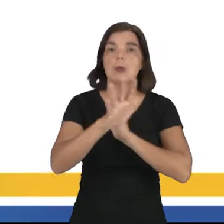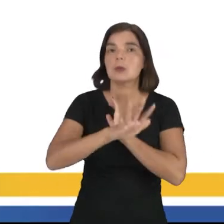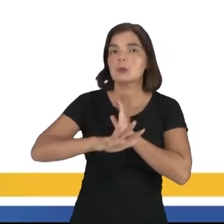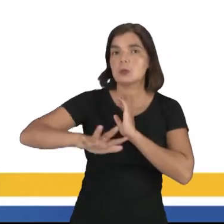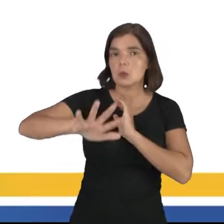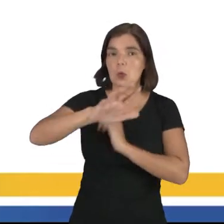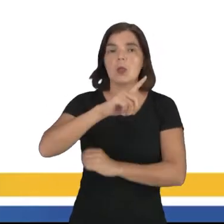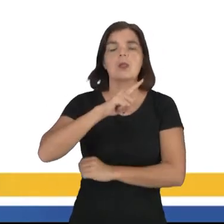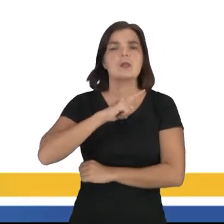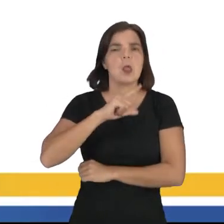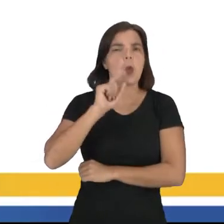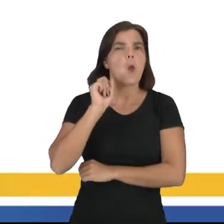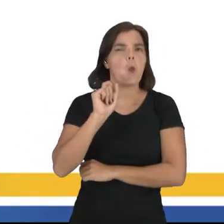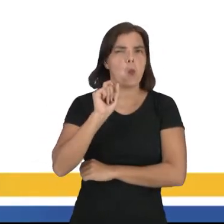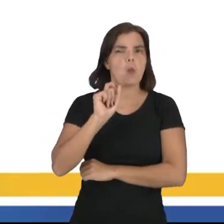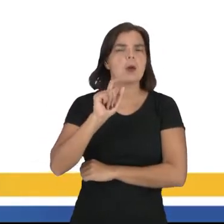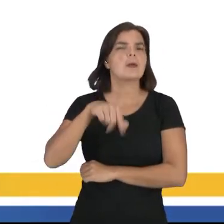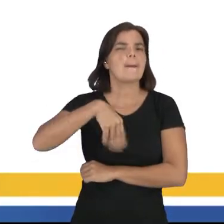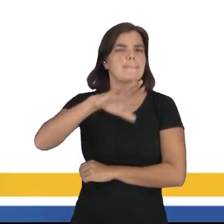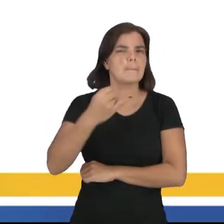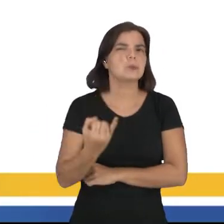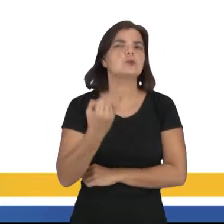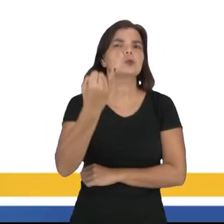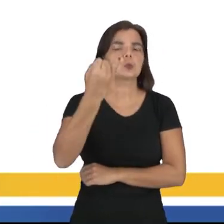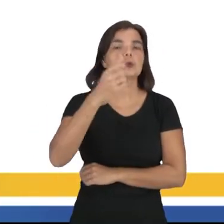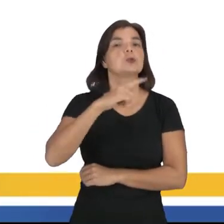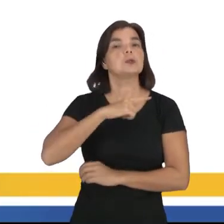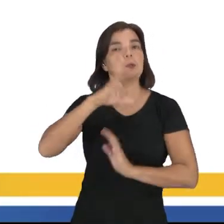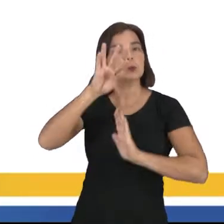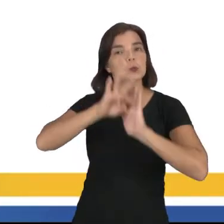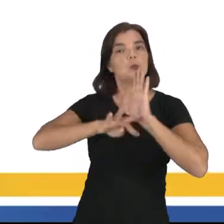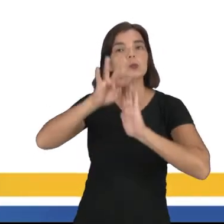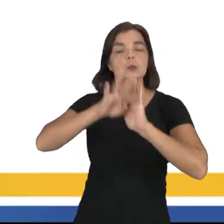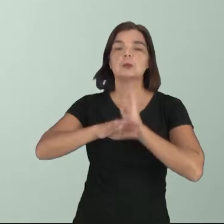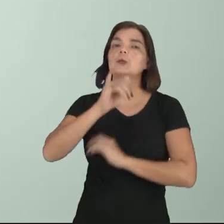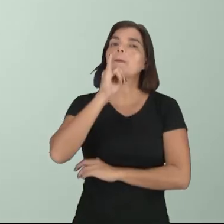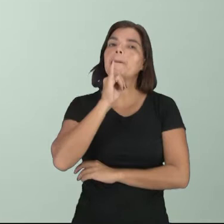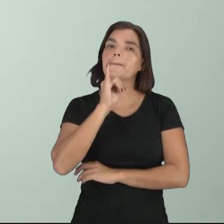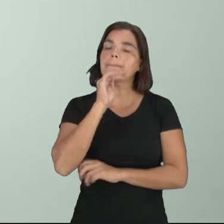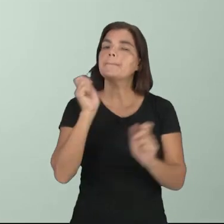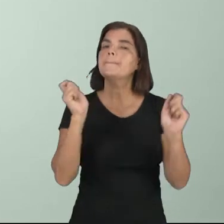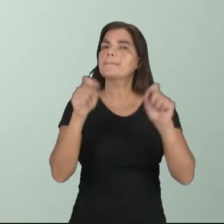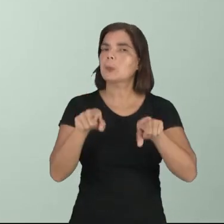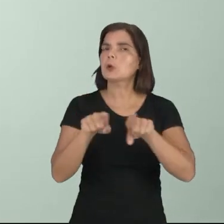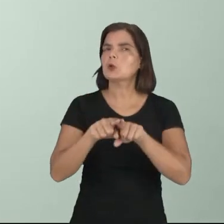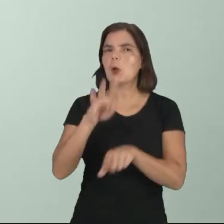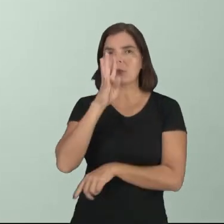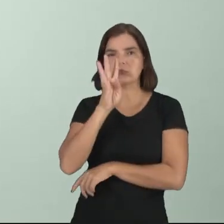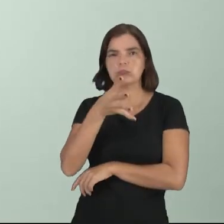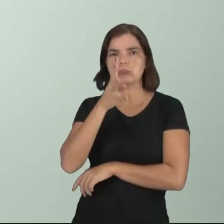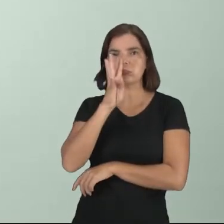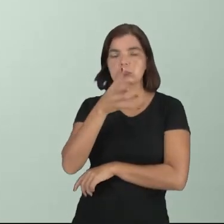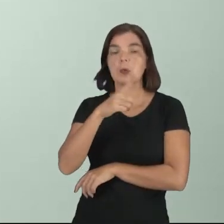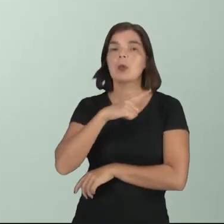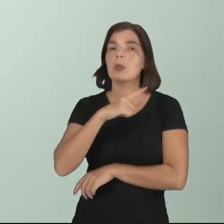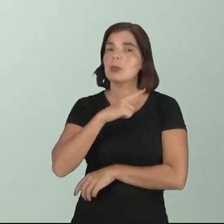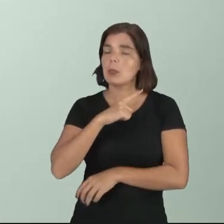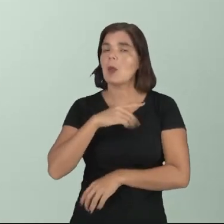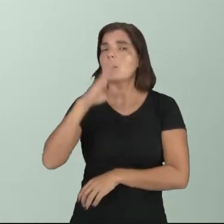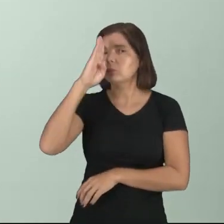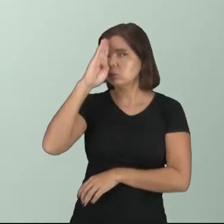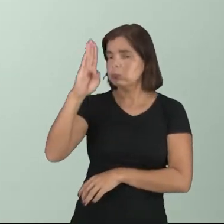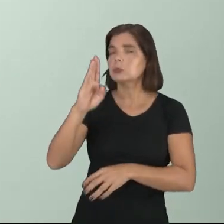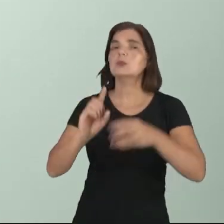em geral existe uma que predomina. Eu tenho um texto, por exemplo, que ele pode criticar, ter o